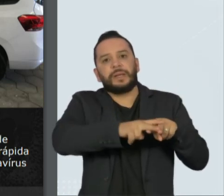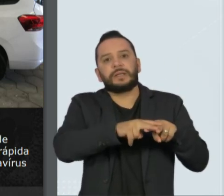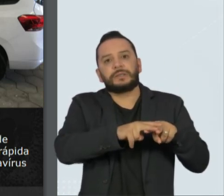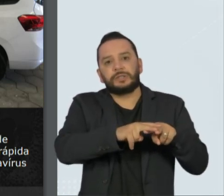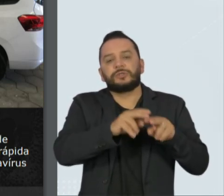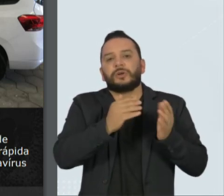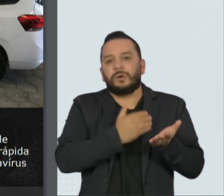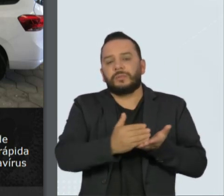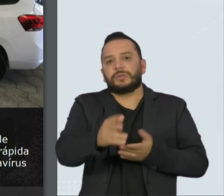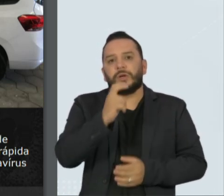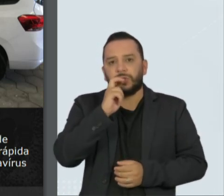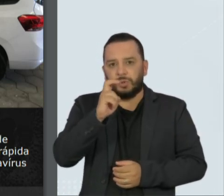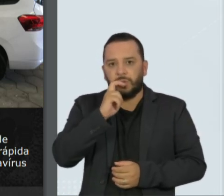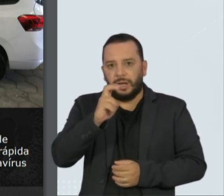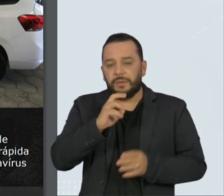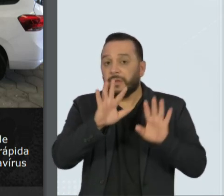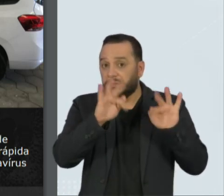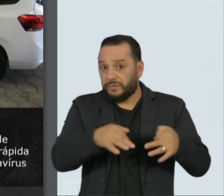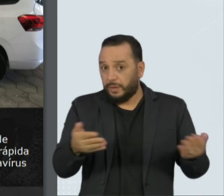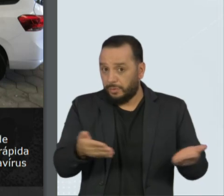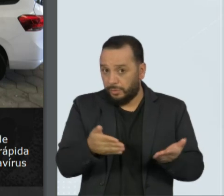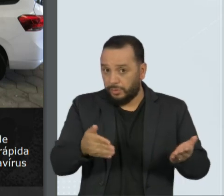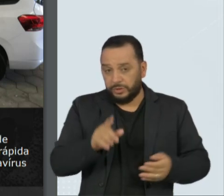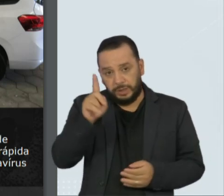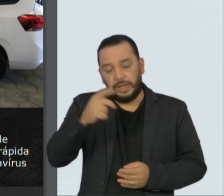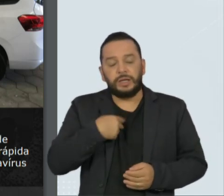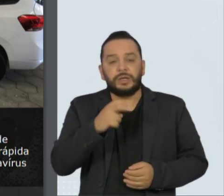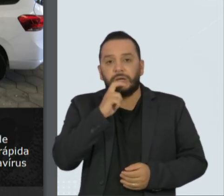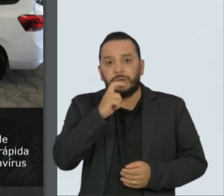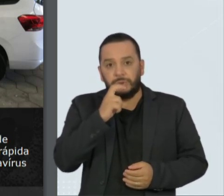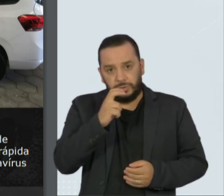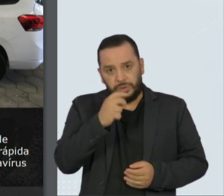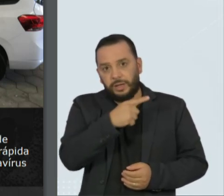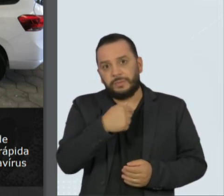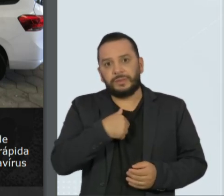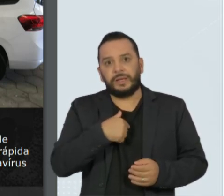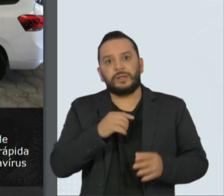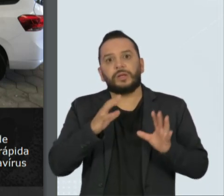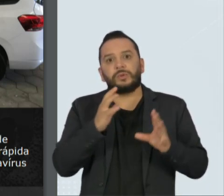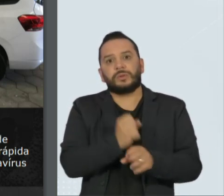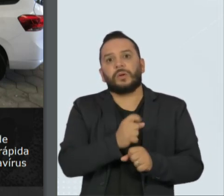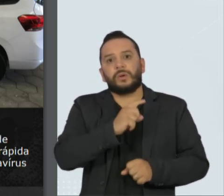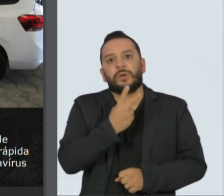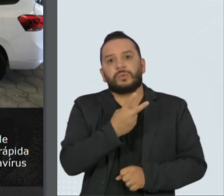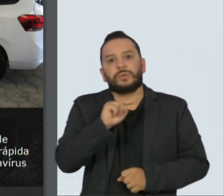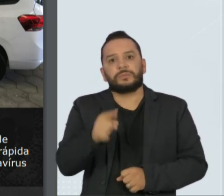em Sorocaba, ele deve terminar hoje com 2.500 pessoas.